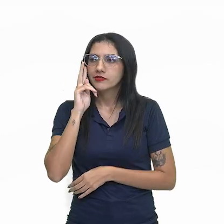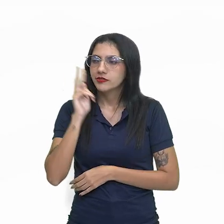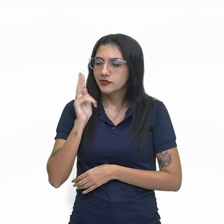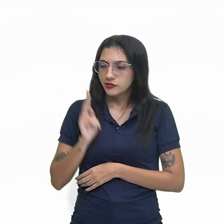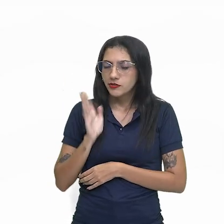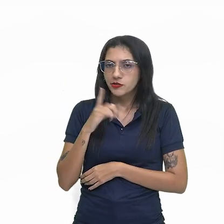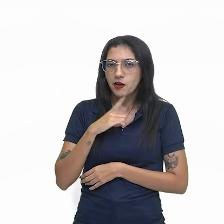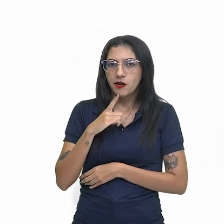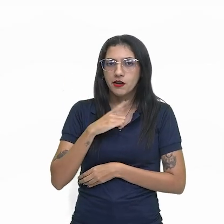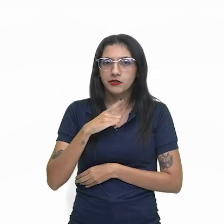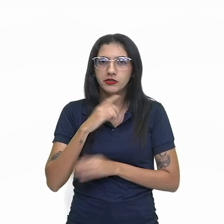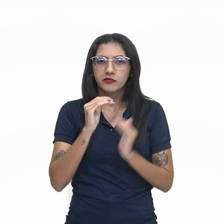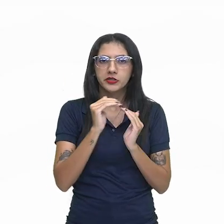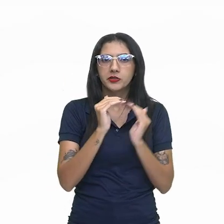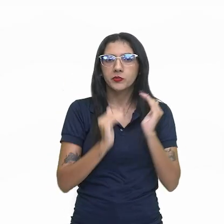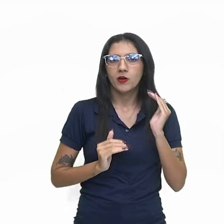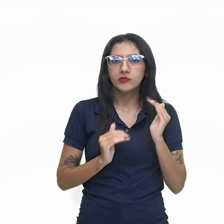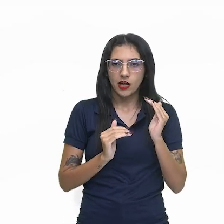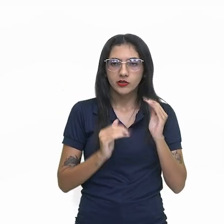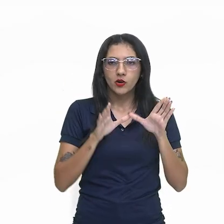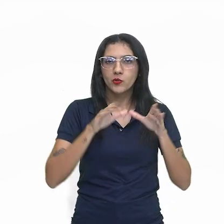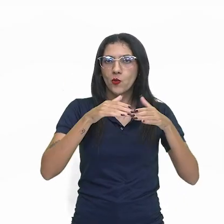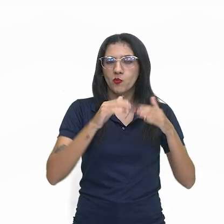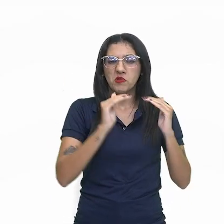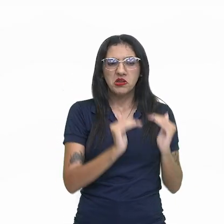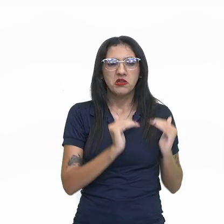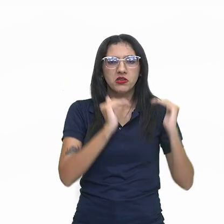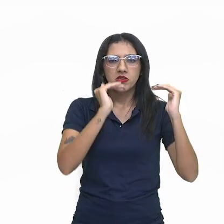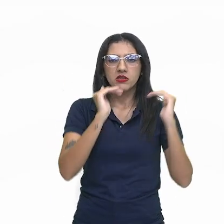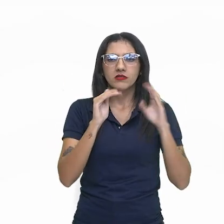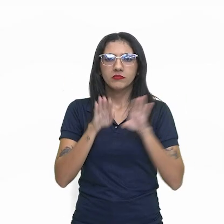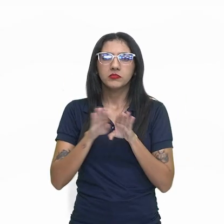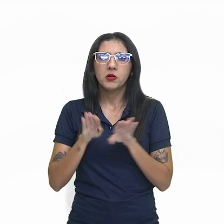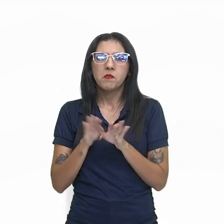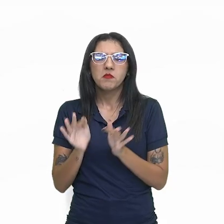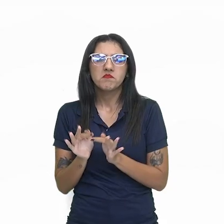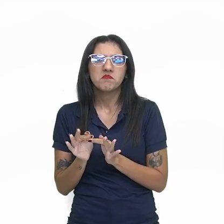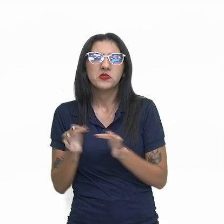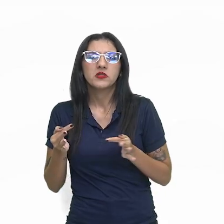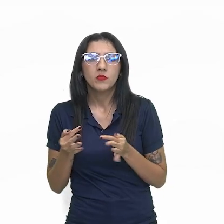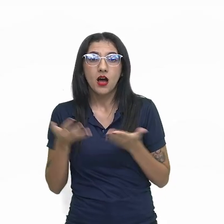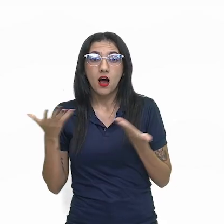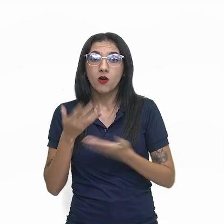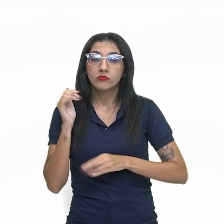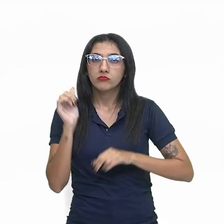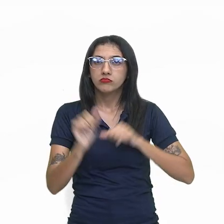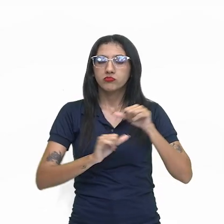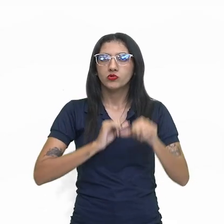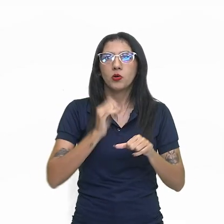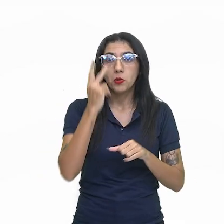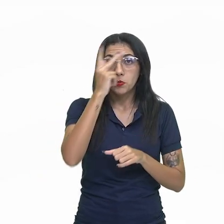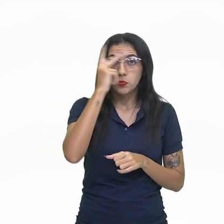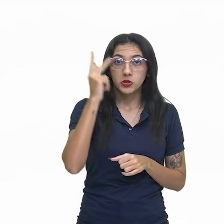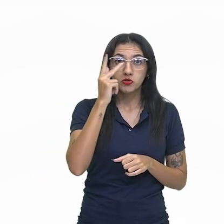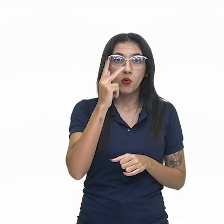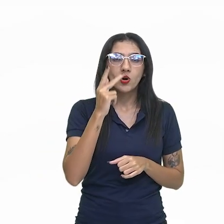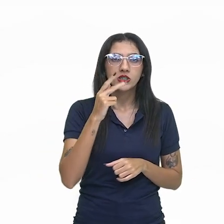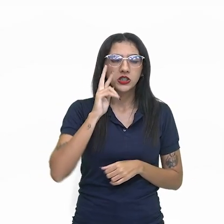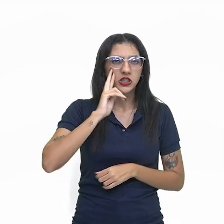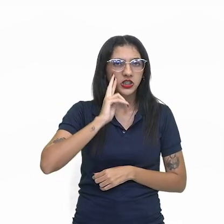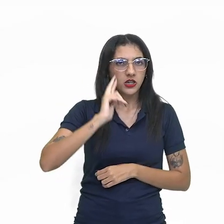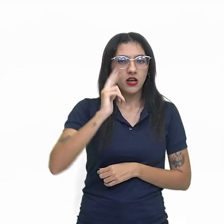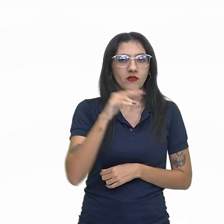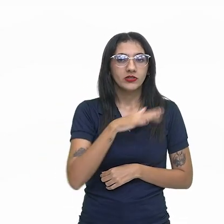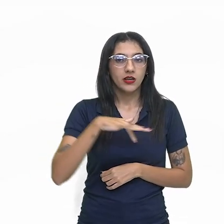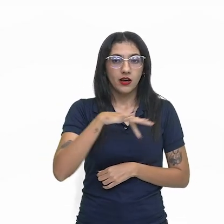desigualdade existente entre nobres e plebeus agora acontece entre proprietários, que são os donos dos meios de produção,